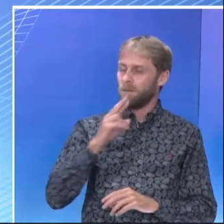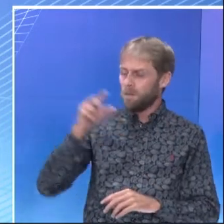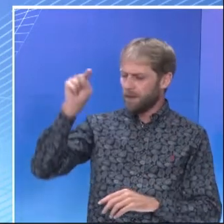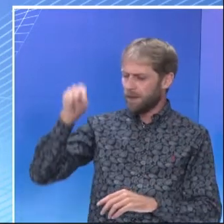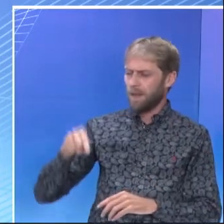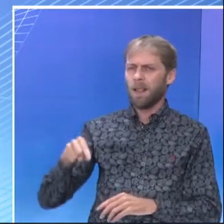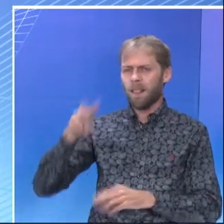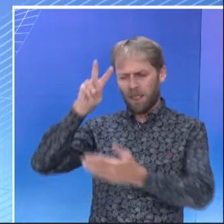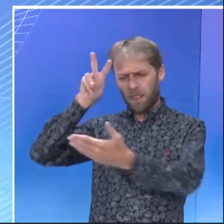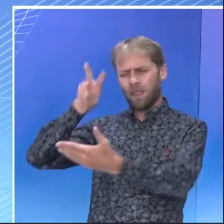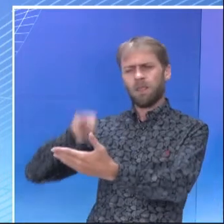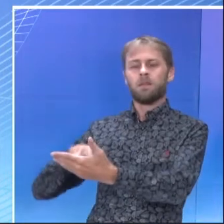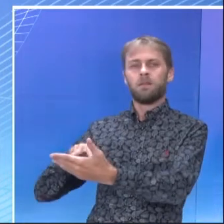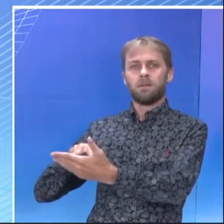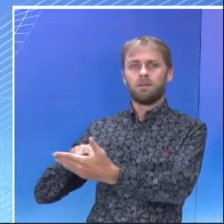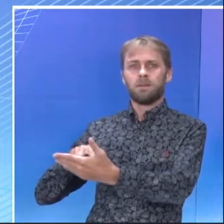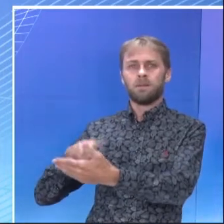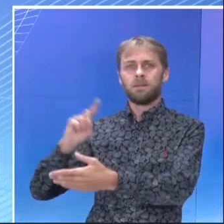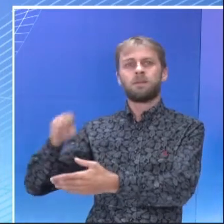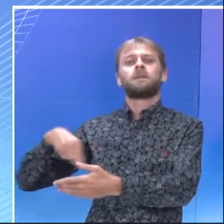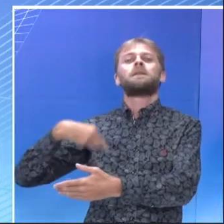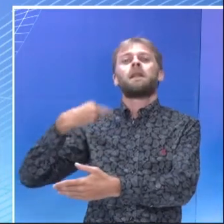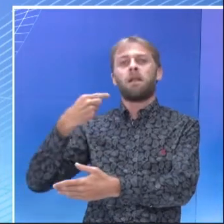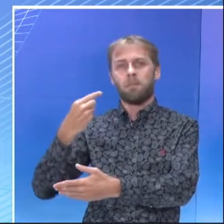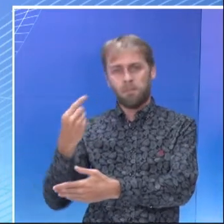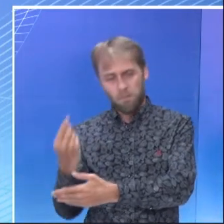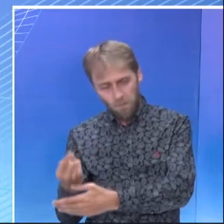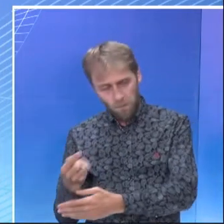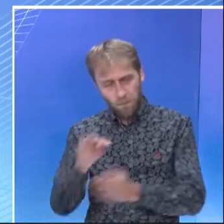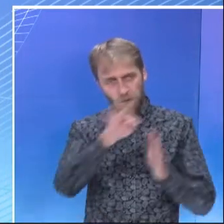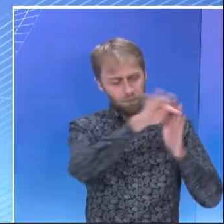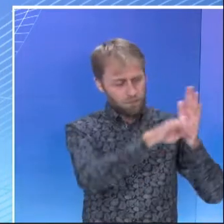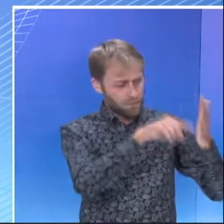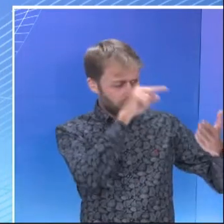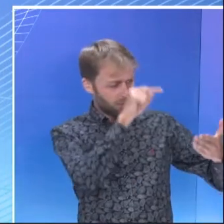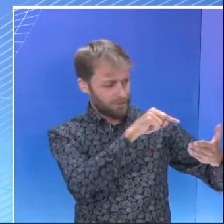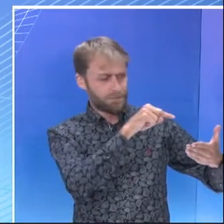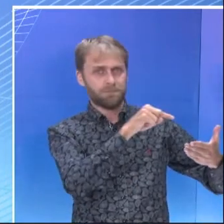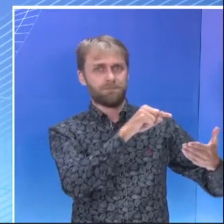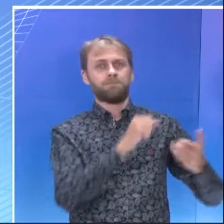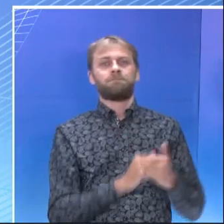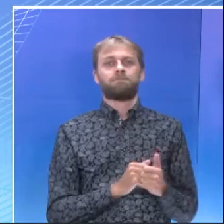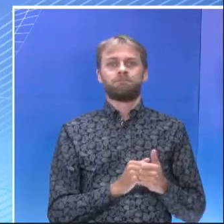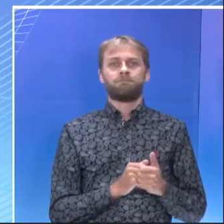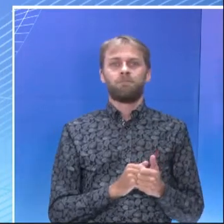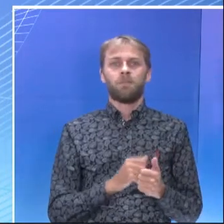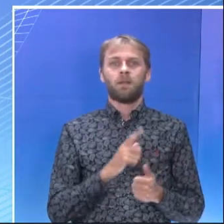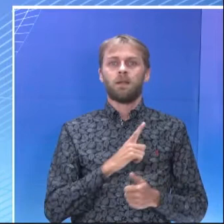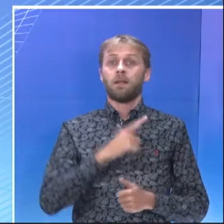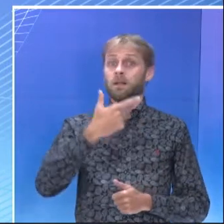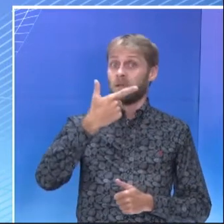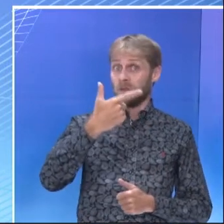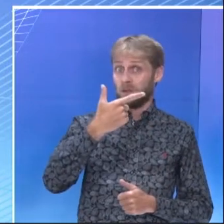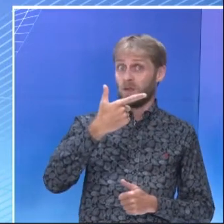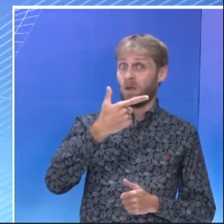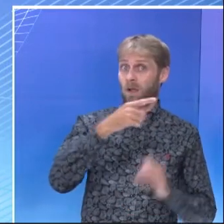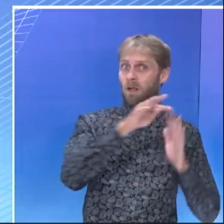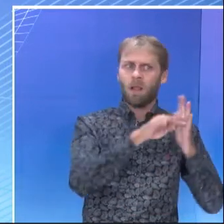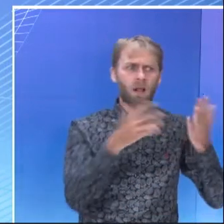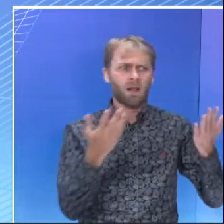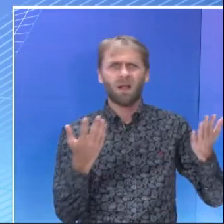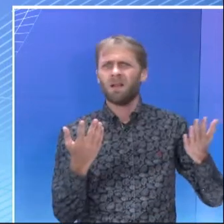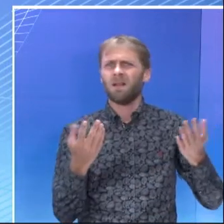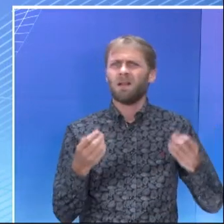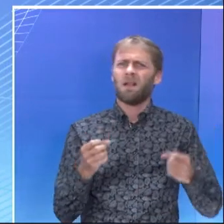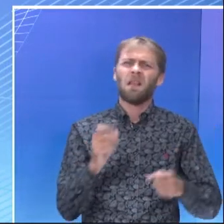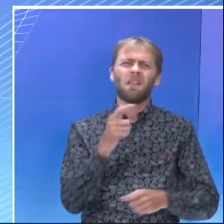você lê o enunciado e as alternativas, você vai para o texto, tá bom? Vocês viram que tem dois textos, né? Nossa,